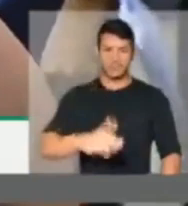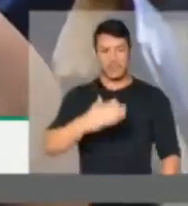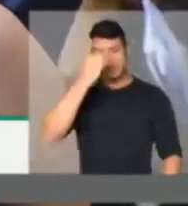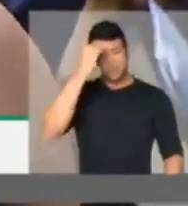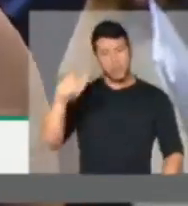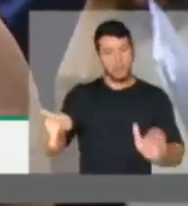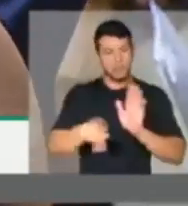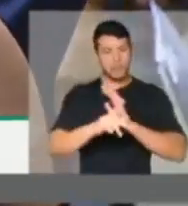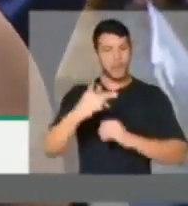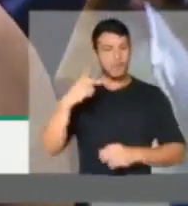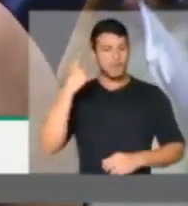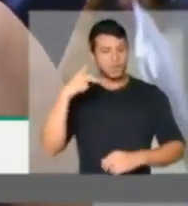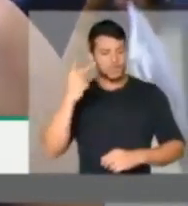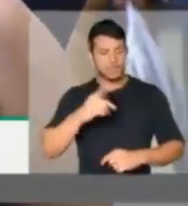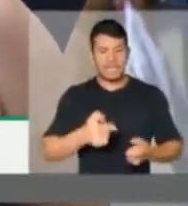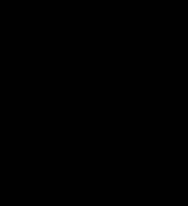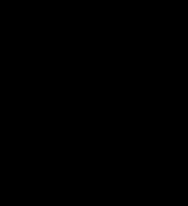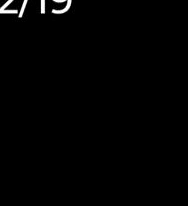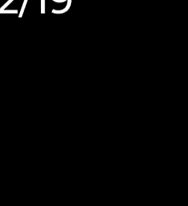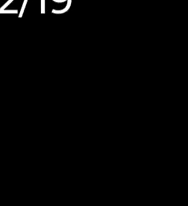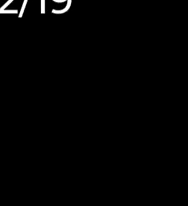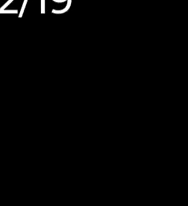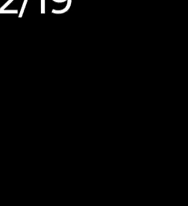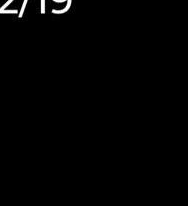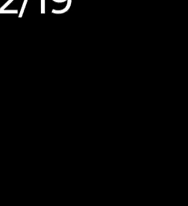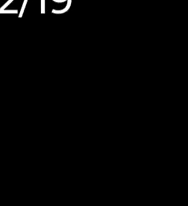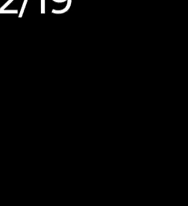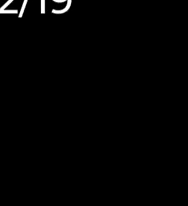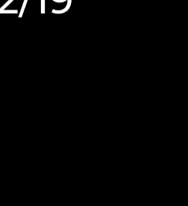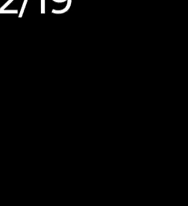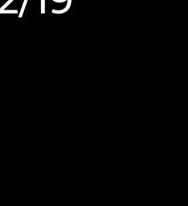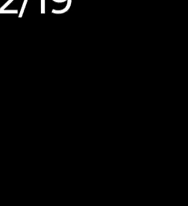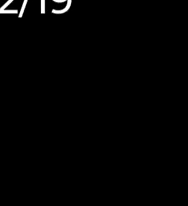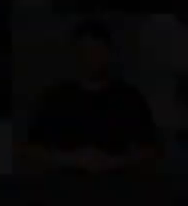as mulheres e enganam o povo brasileiro.